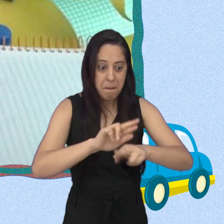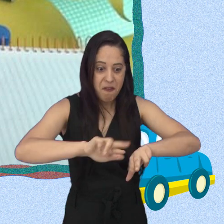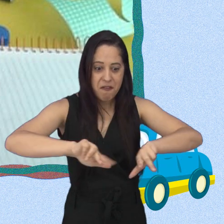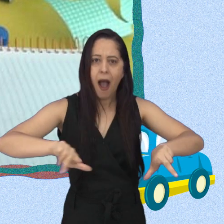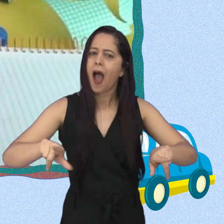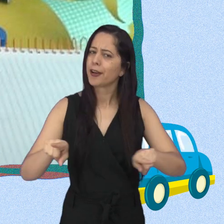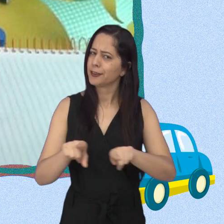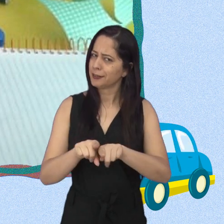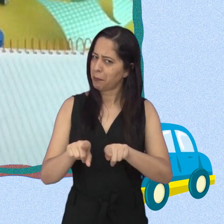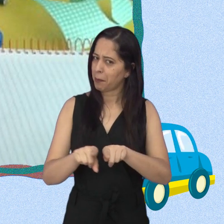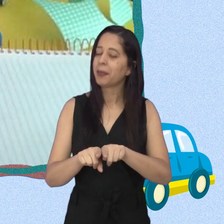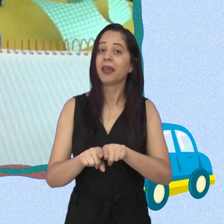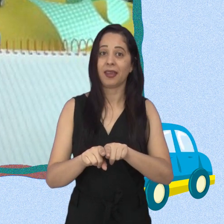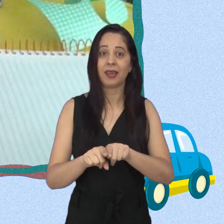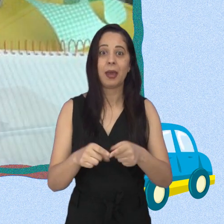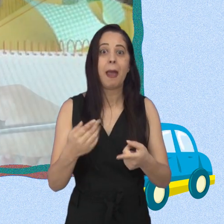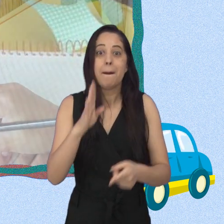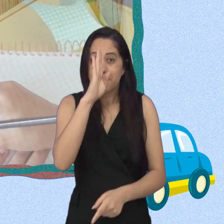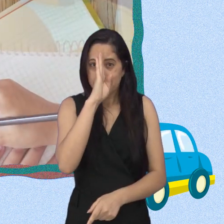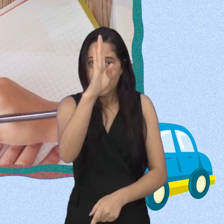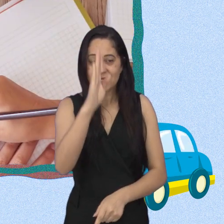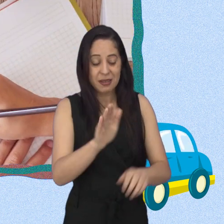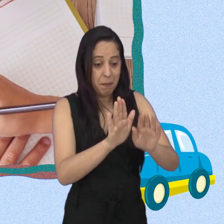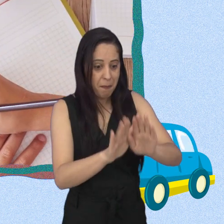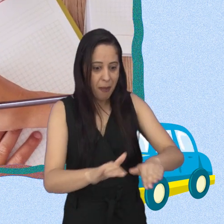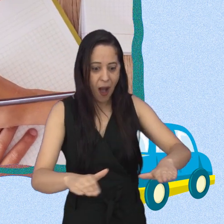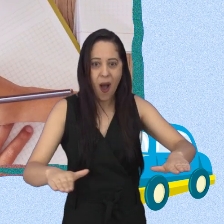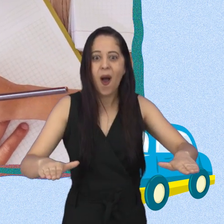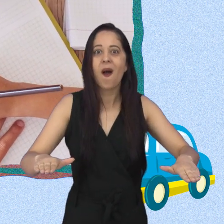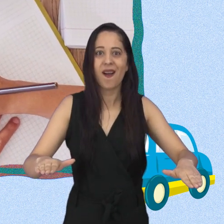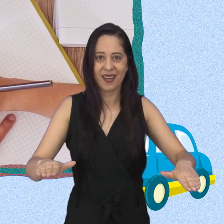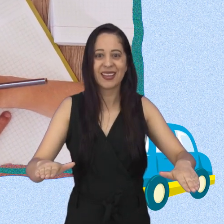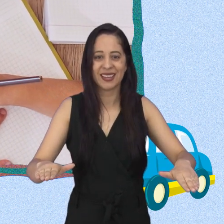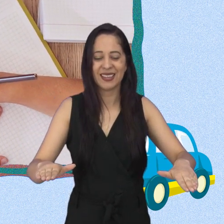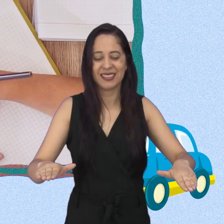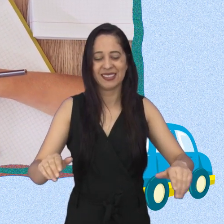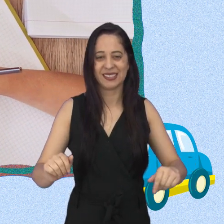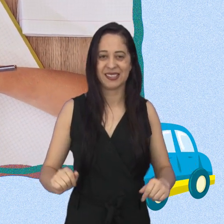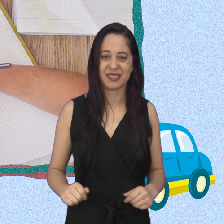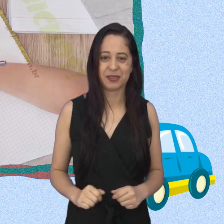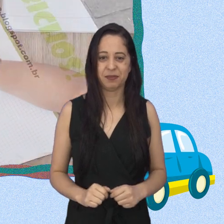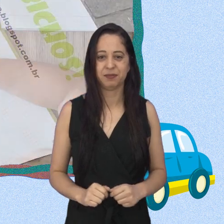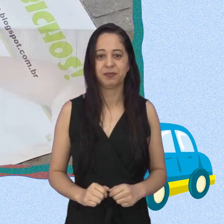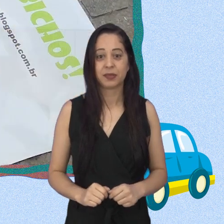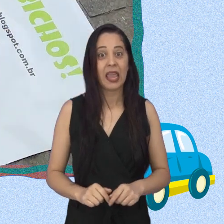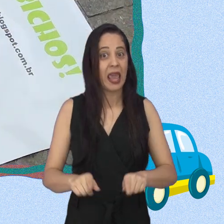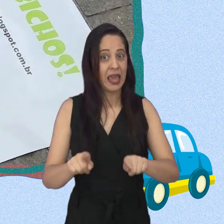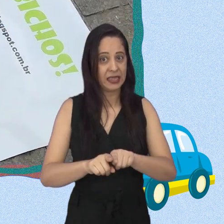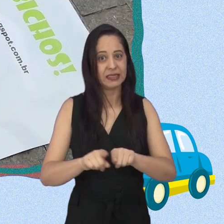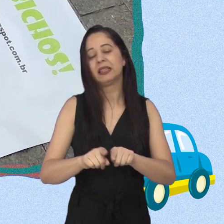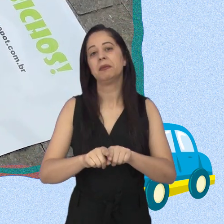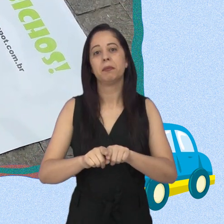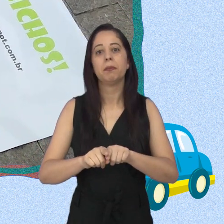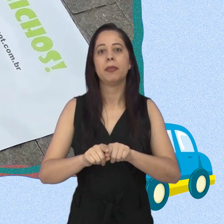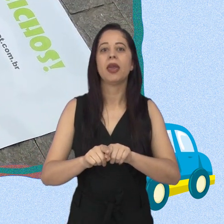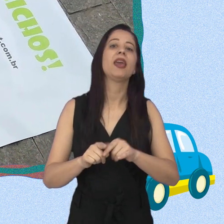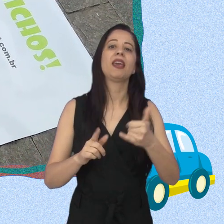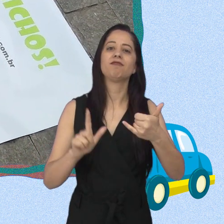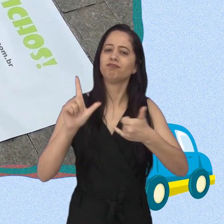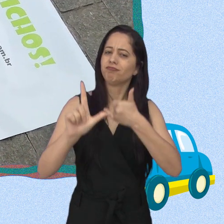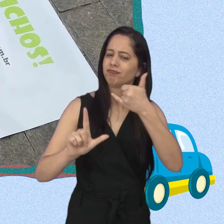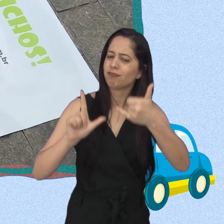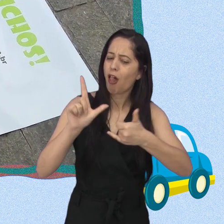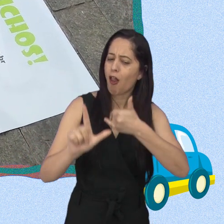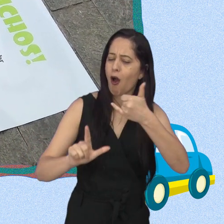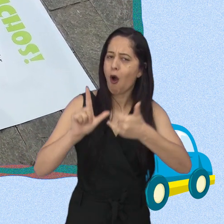de certo modo é a porta de entrada da criança para o mundo real. E também a partir dos jogos e